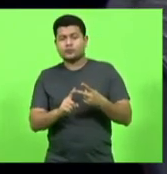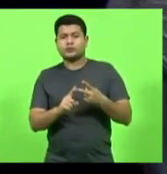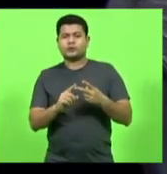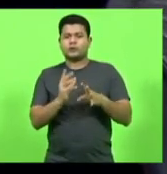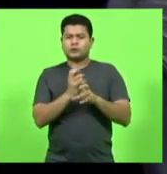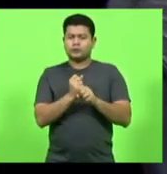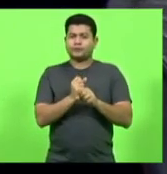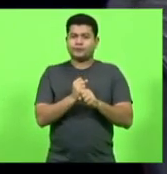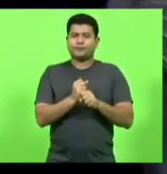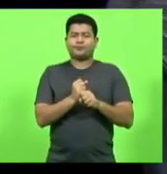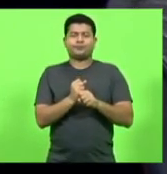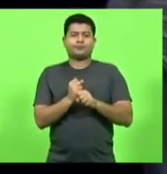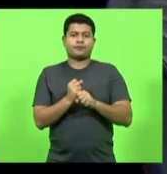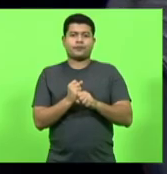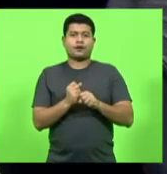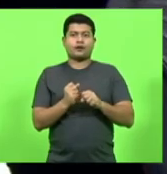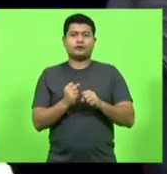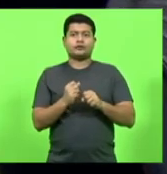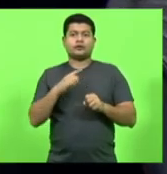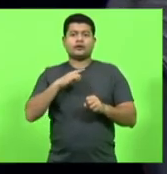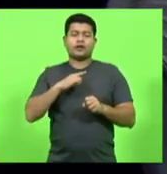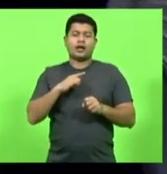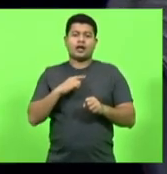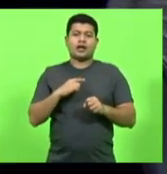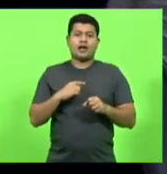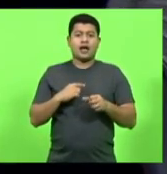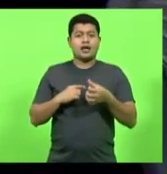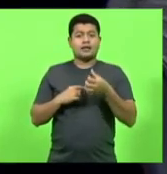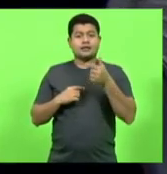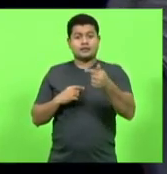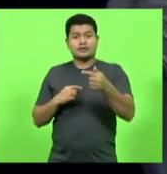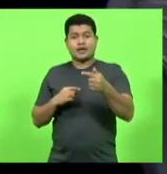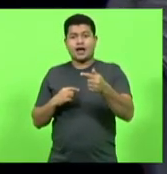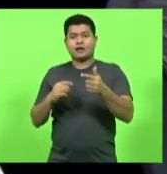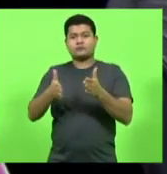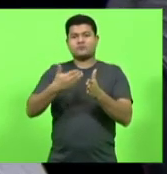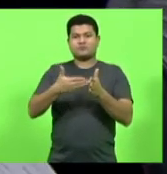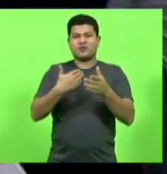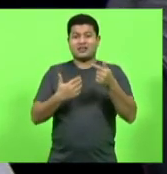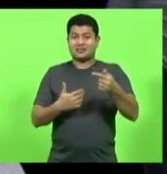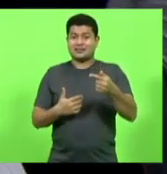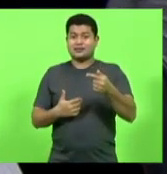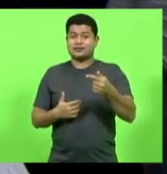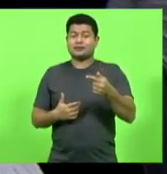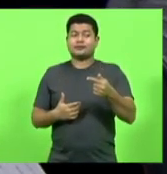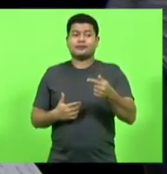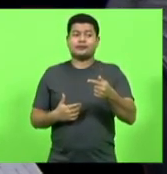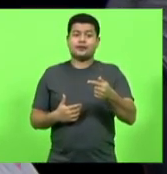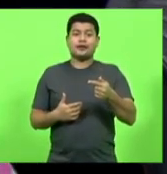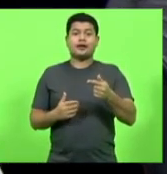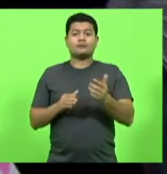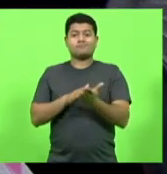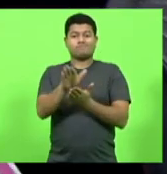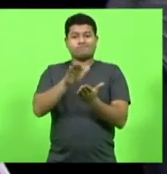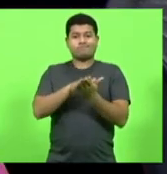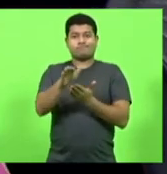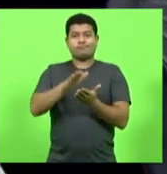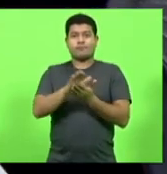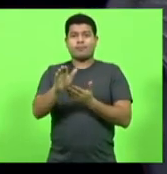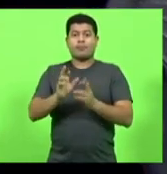três, quatro, cinco, seis, sete folhas aqui impressa com